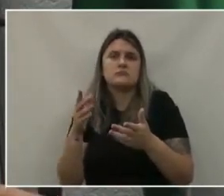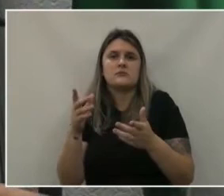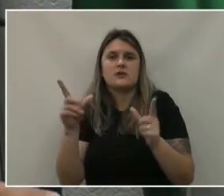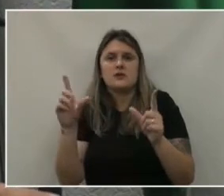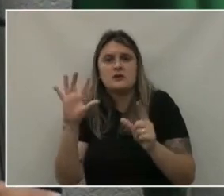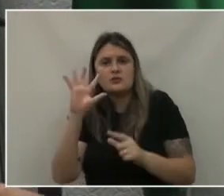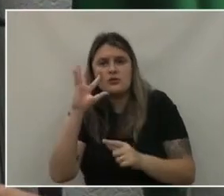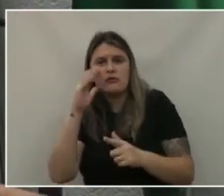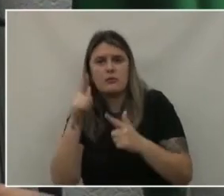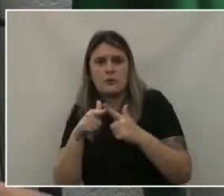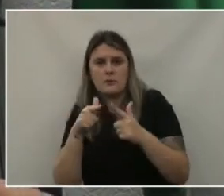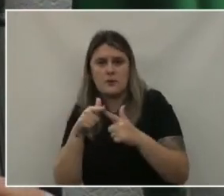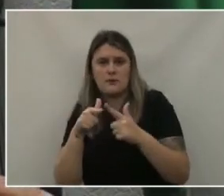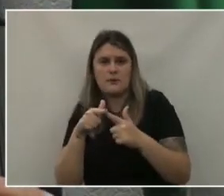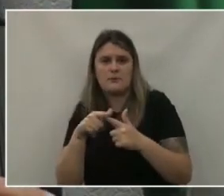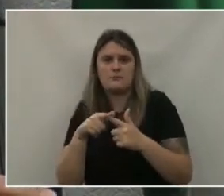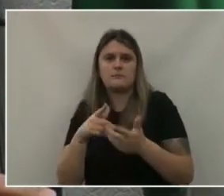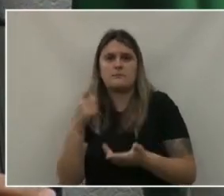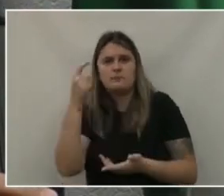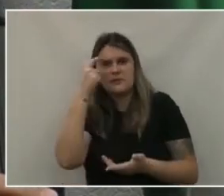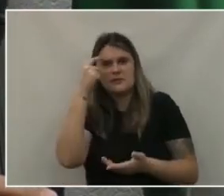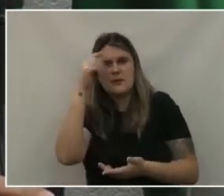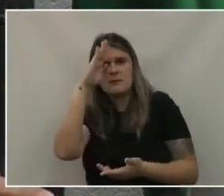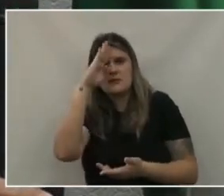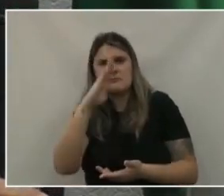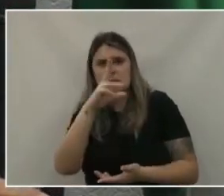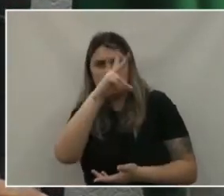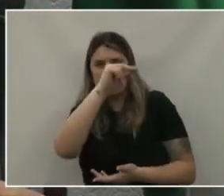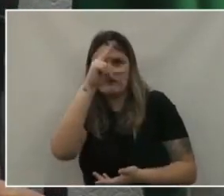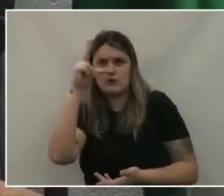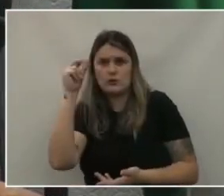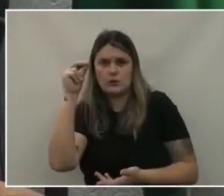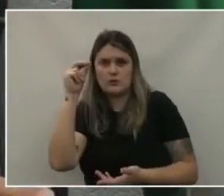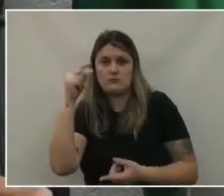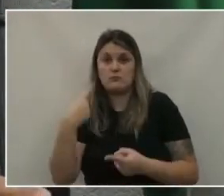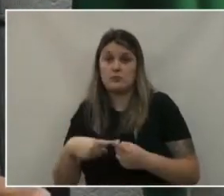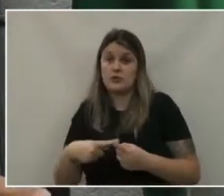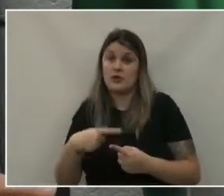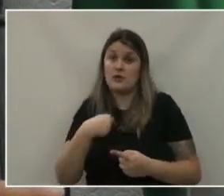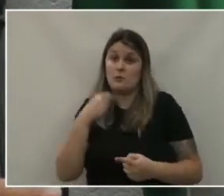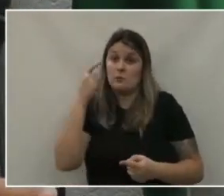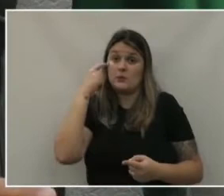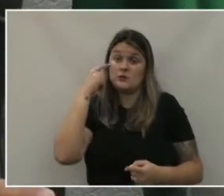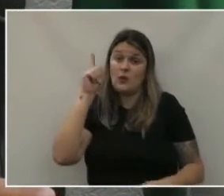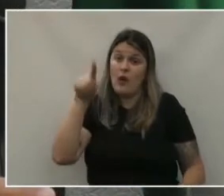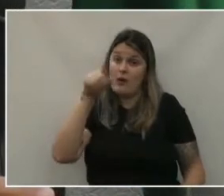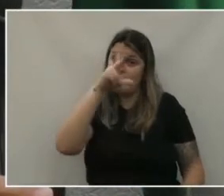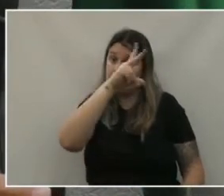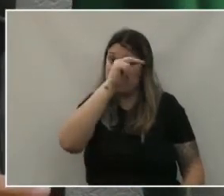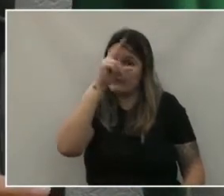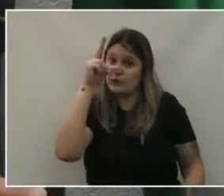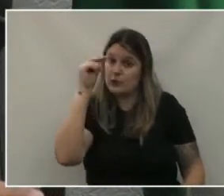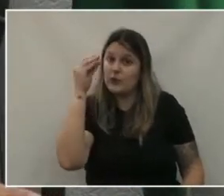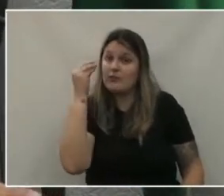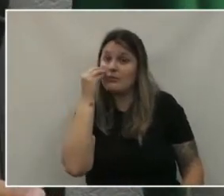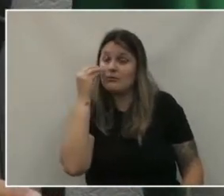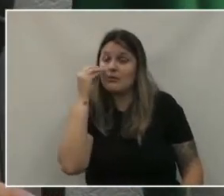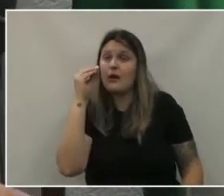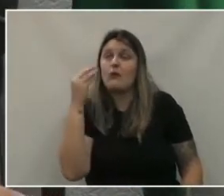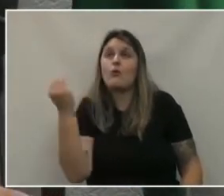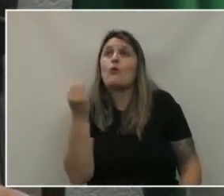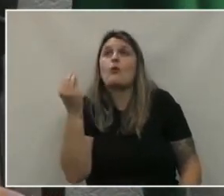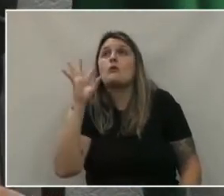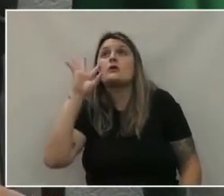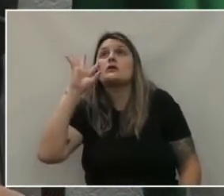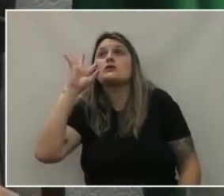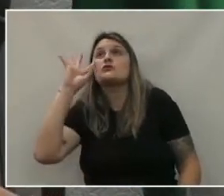alternativas, vindas aí principalmente do Executivo, porque eu penso que é o Executivo que tem que colocar todo o seu